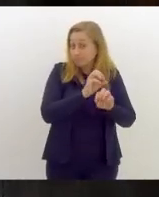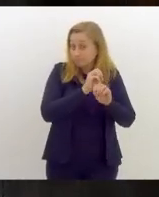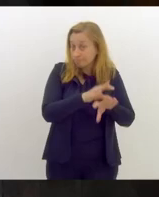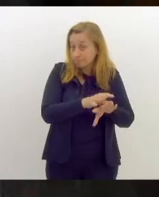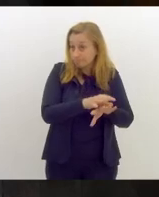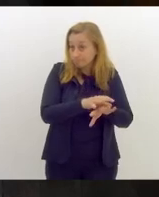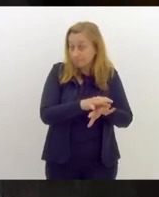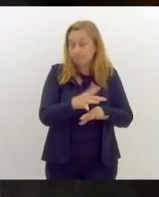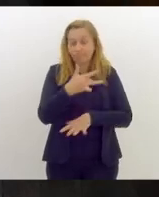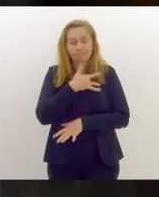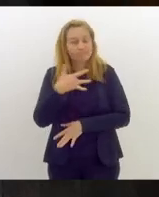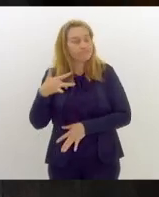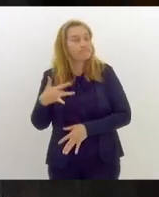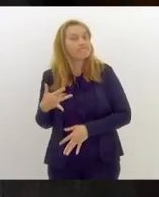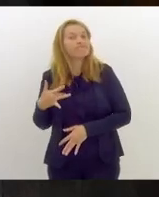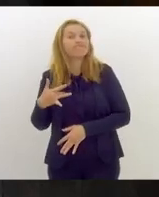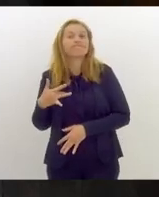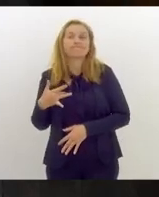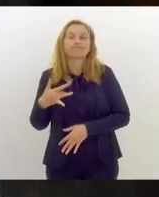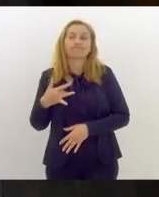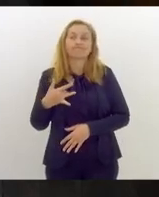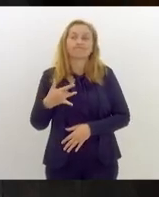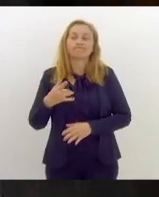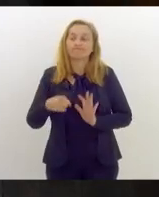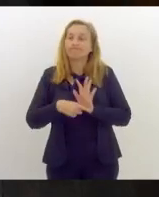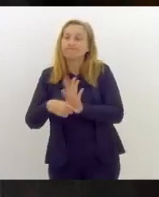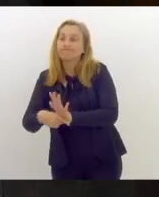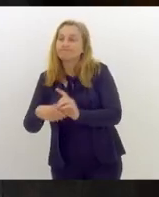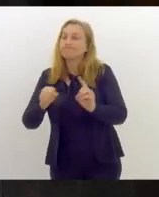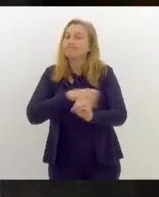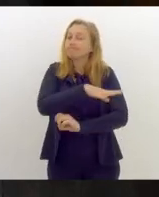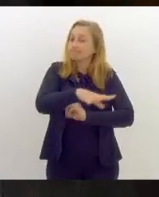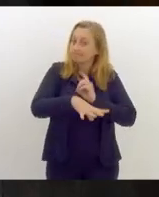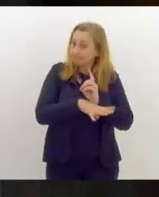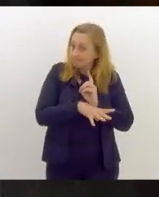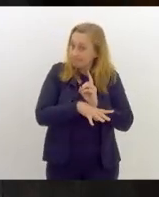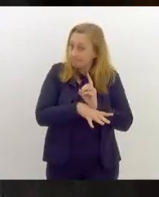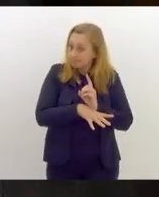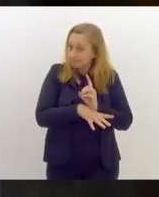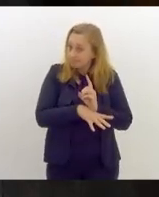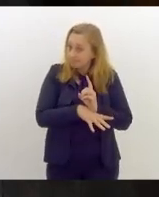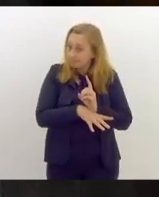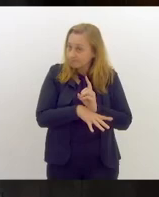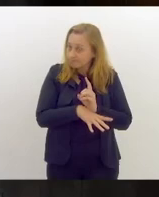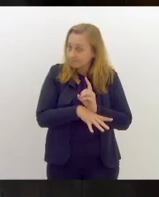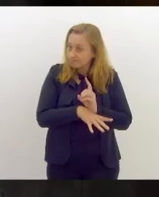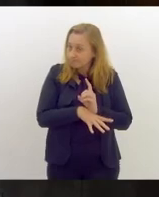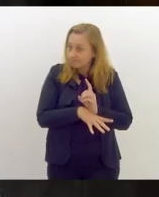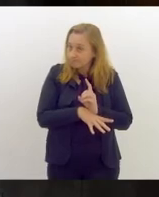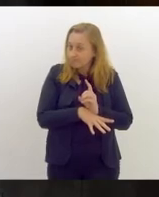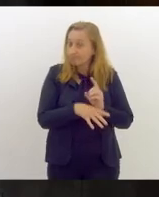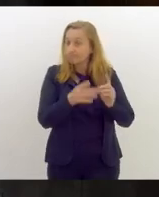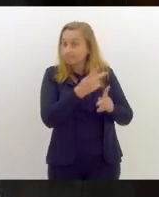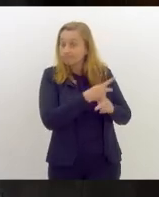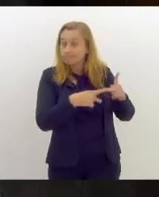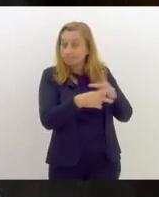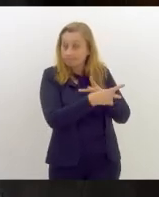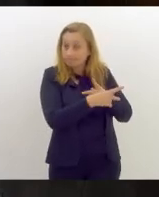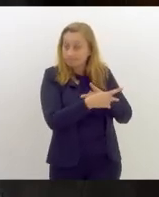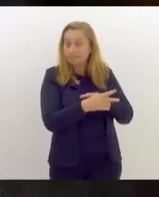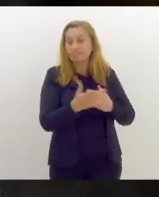de saúde de assistência social e de previdência para